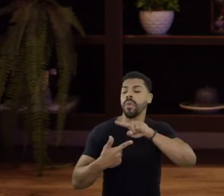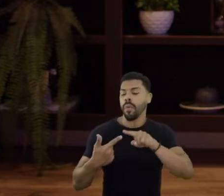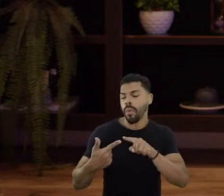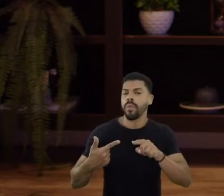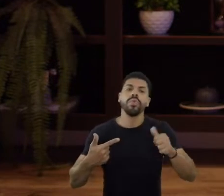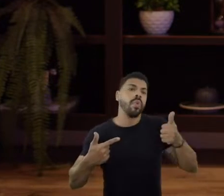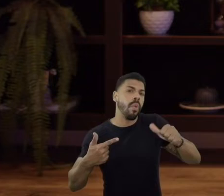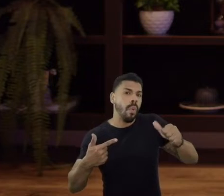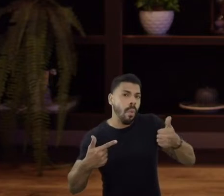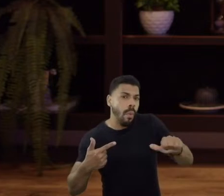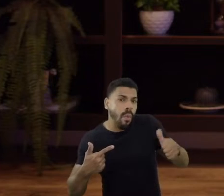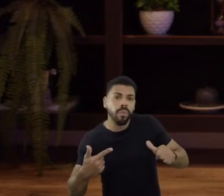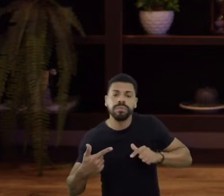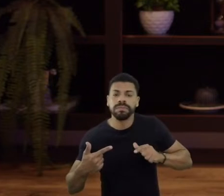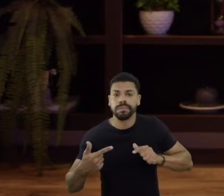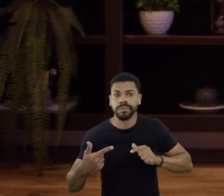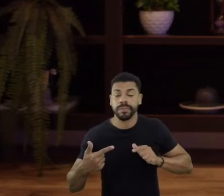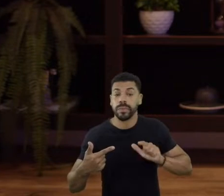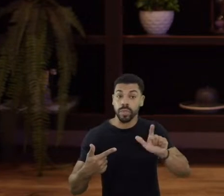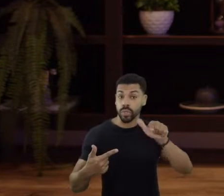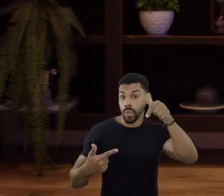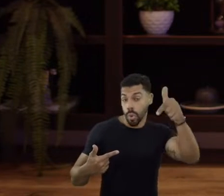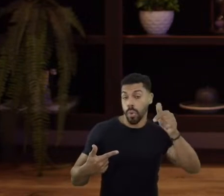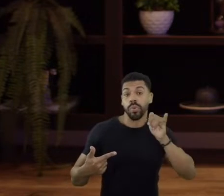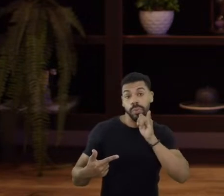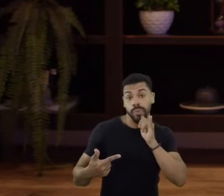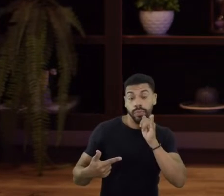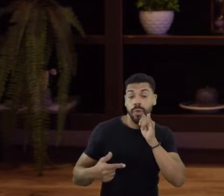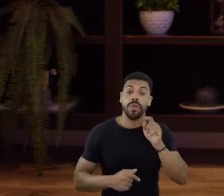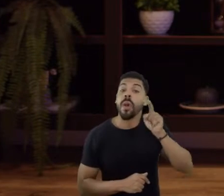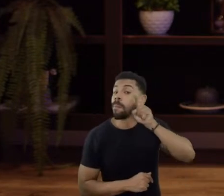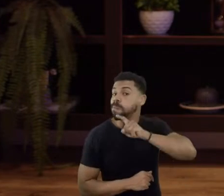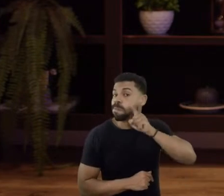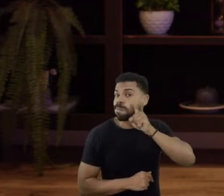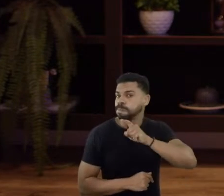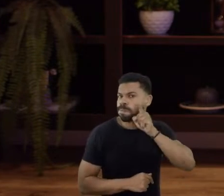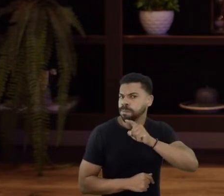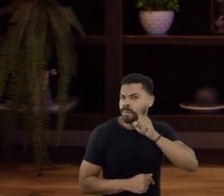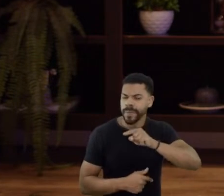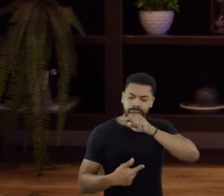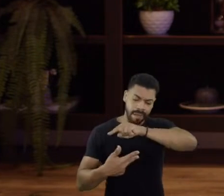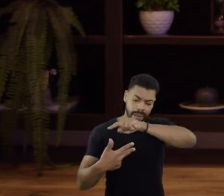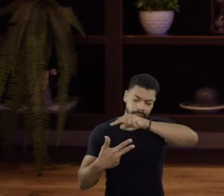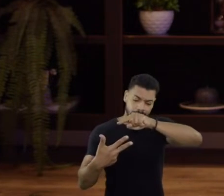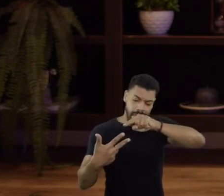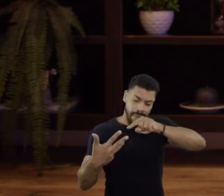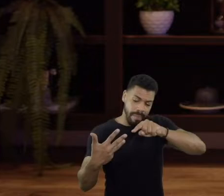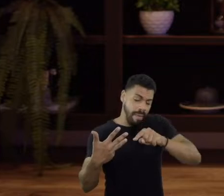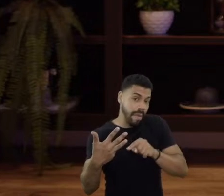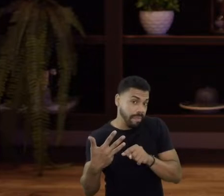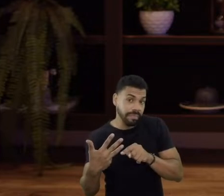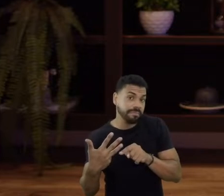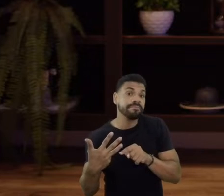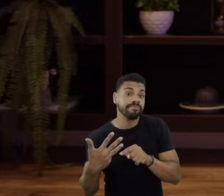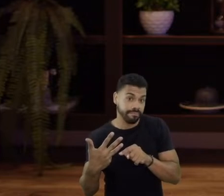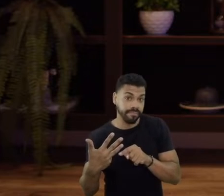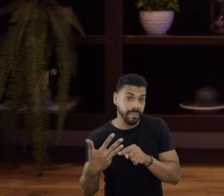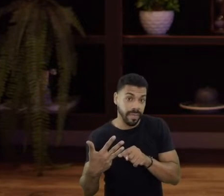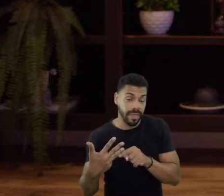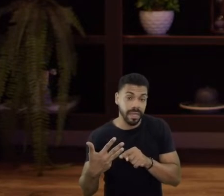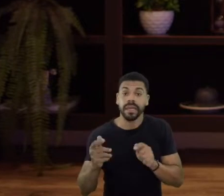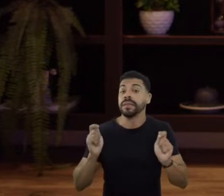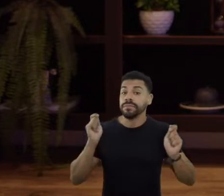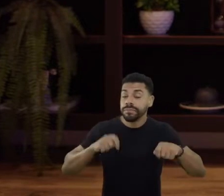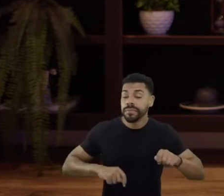que segue o s&p Né que é o que é o índice americano Então você tem esses esses esses Fundos esses